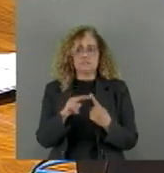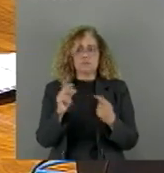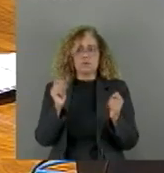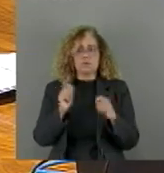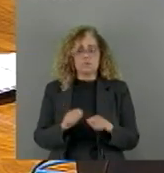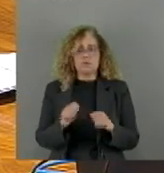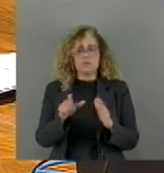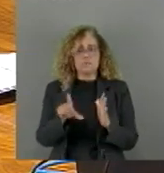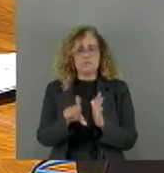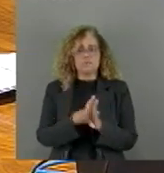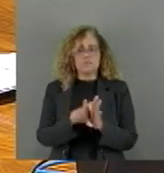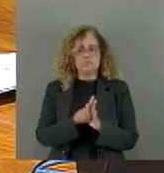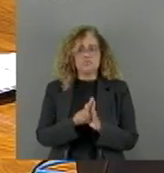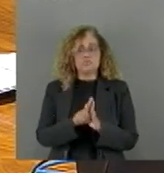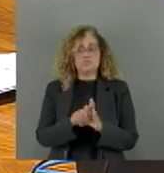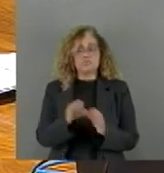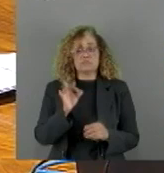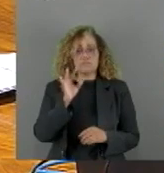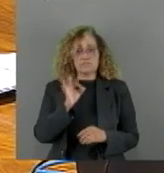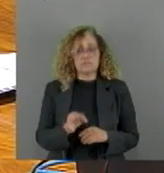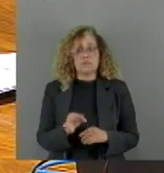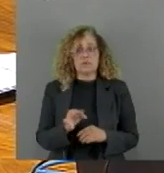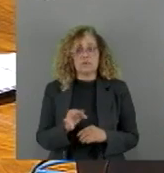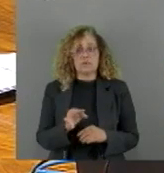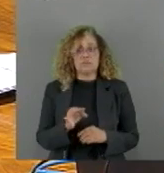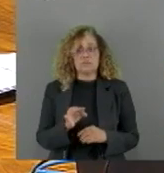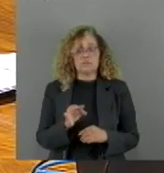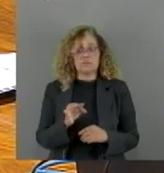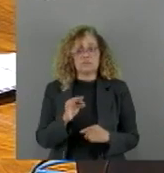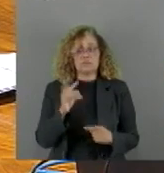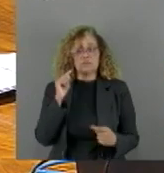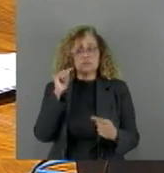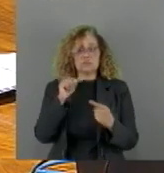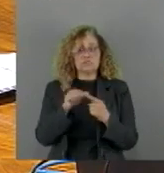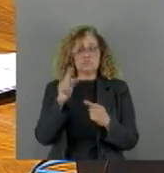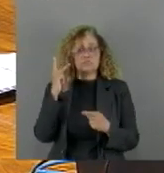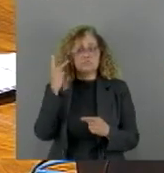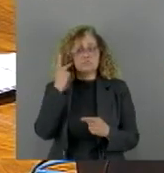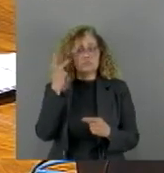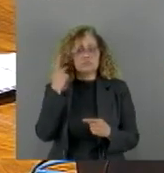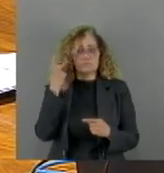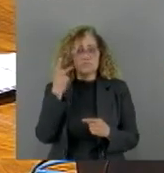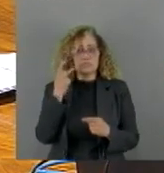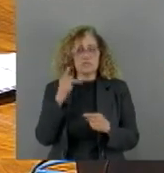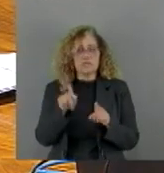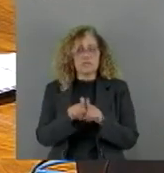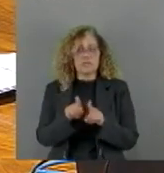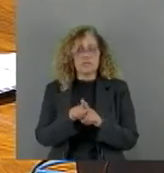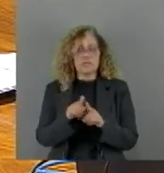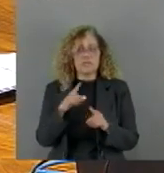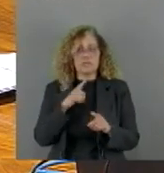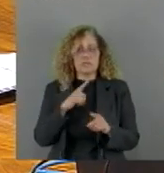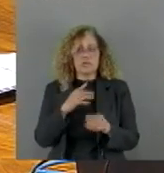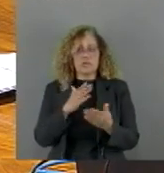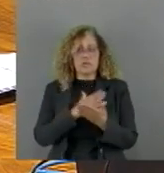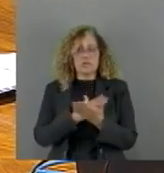legislativa, à legitimidade da iniciativa parlamentar e ao meio adequado para a vinculação da